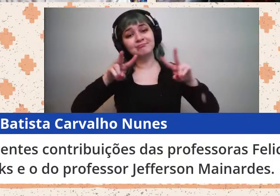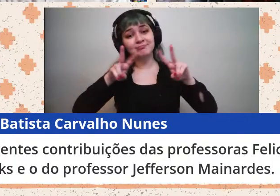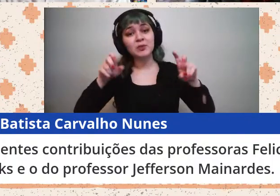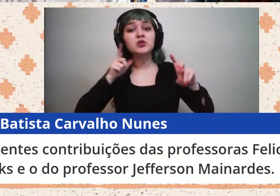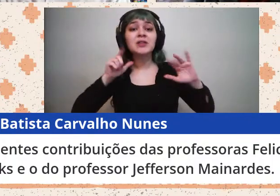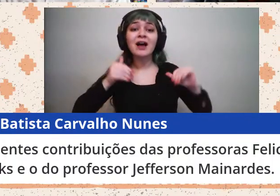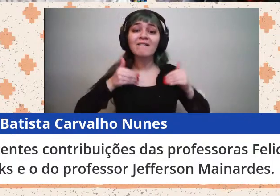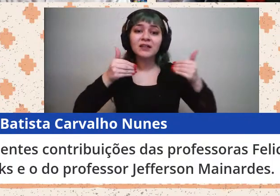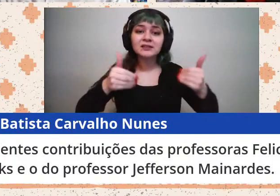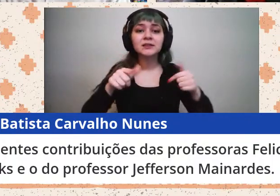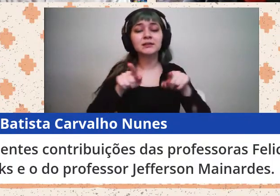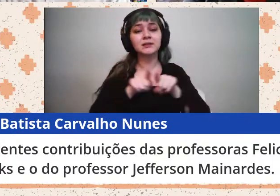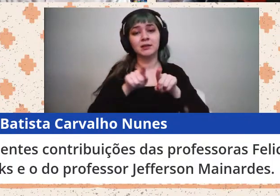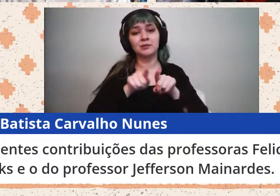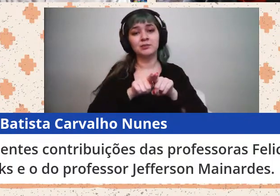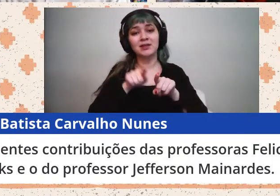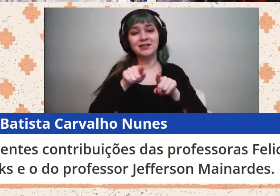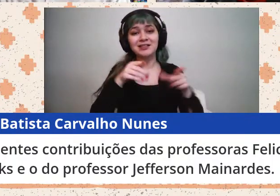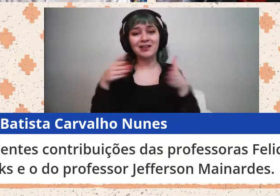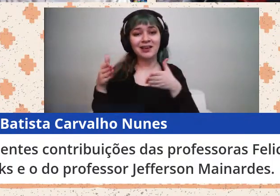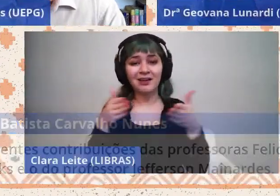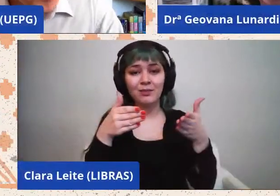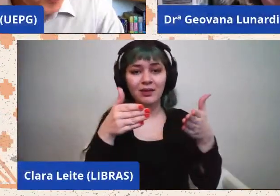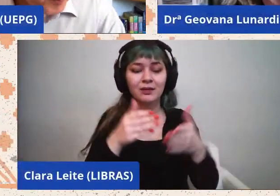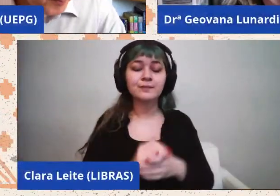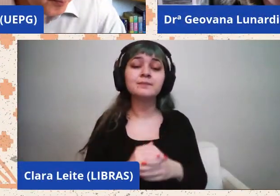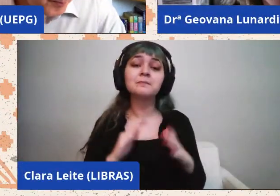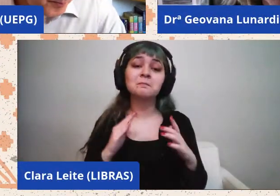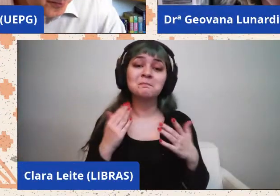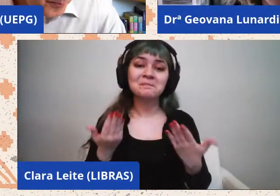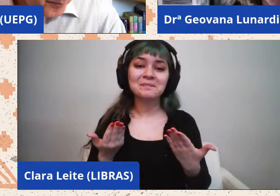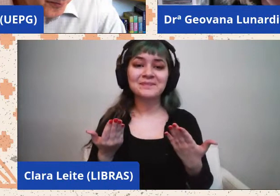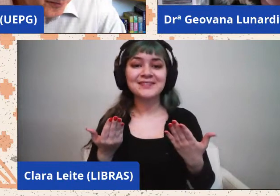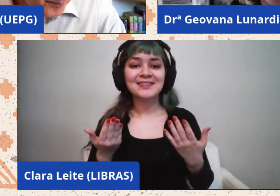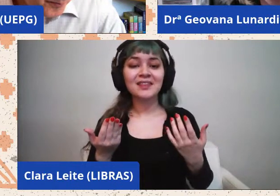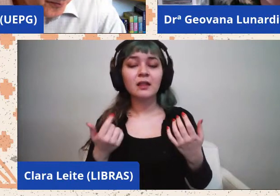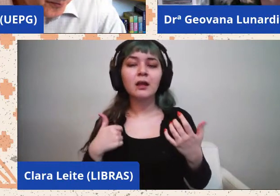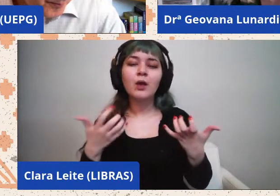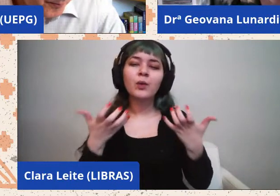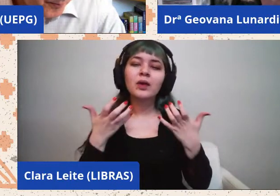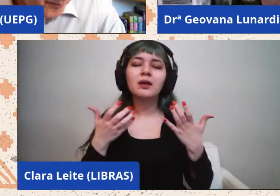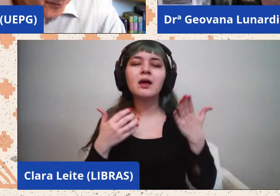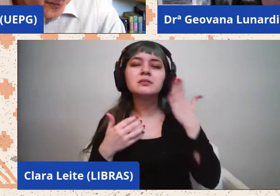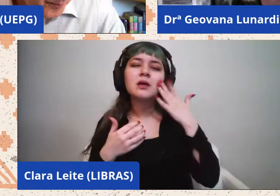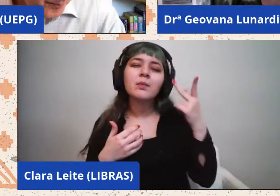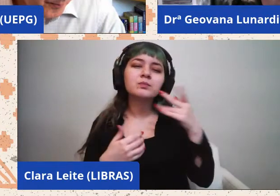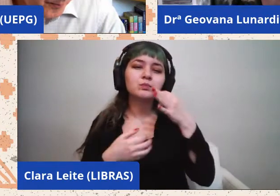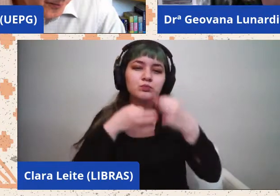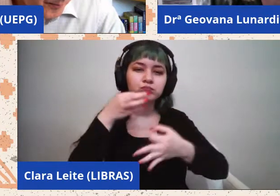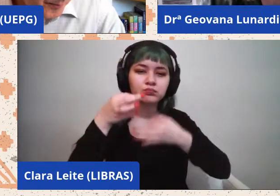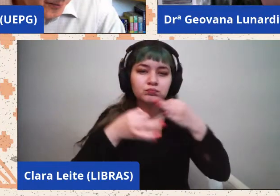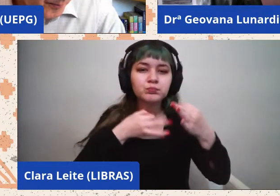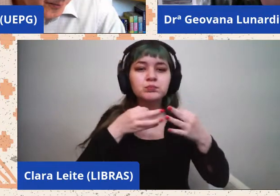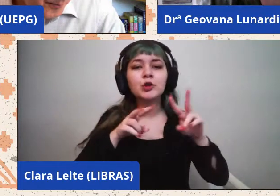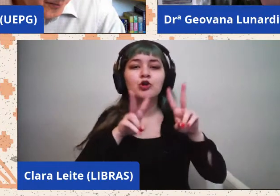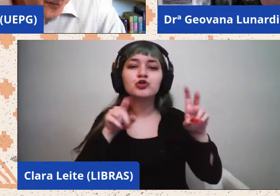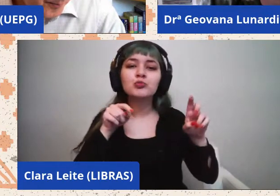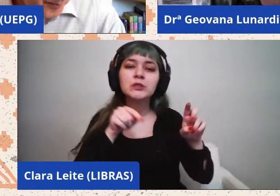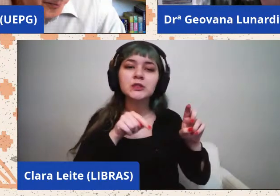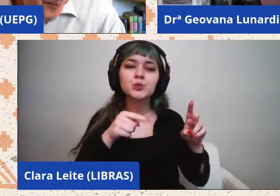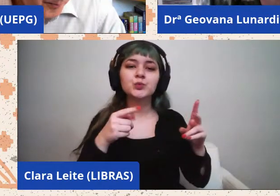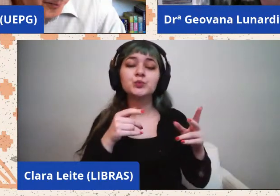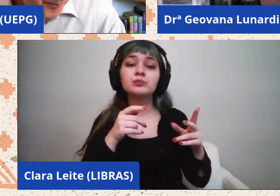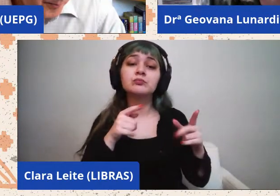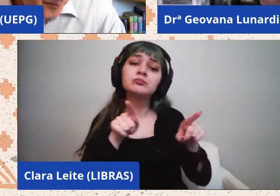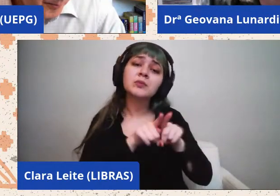avançar também nessa direção, né? Então, queria te ouvir um pouquinho mais a respeito disso, assim, até